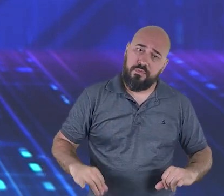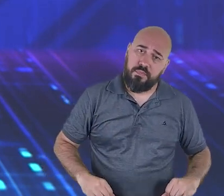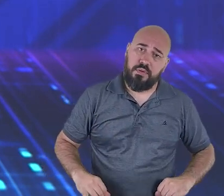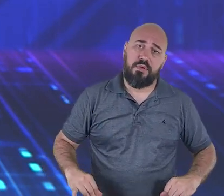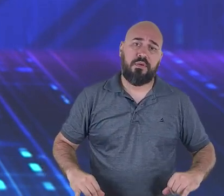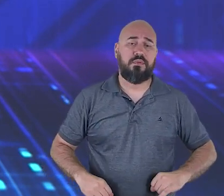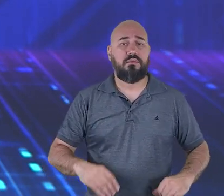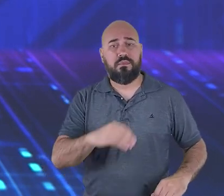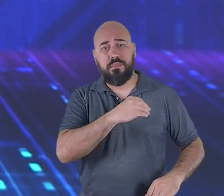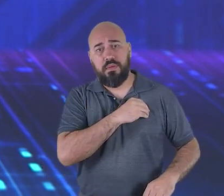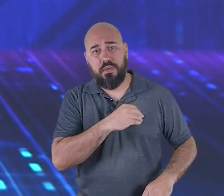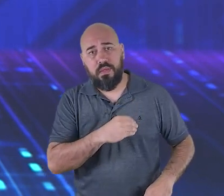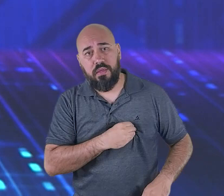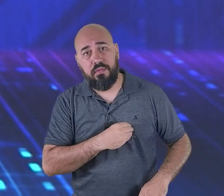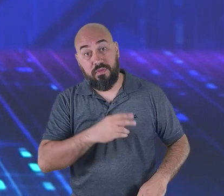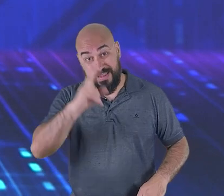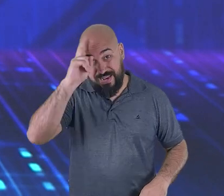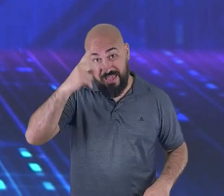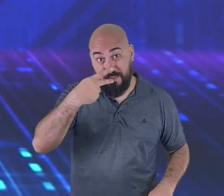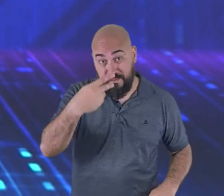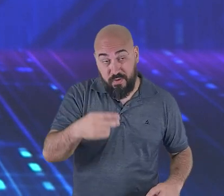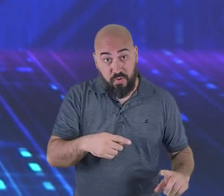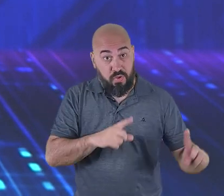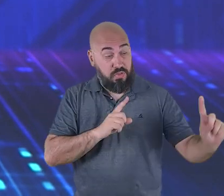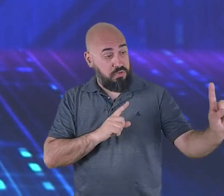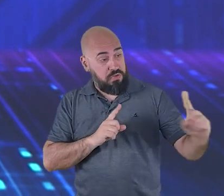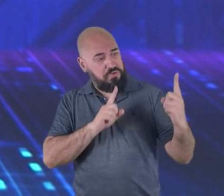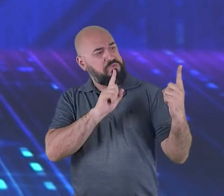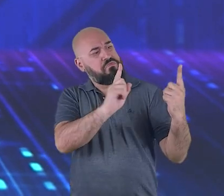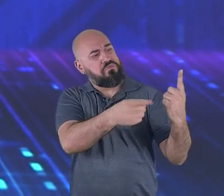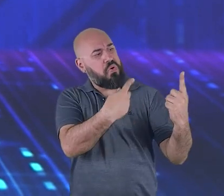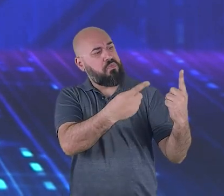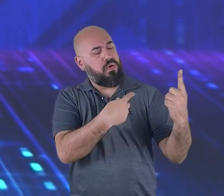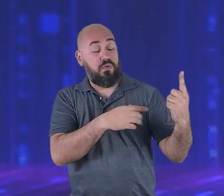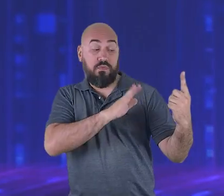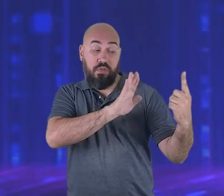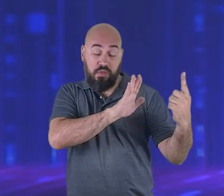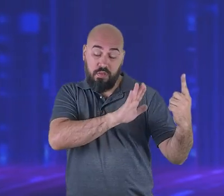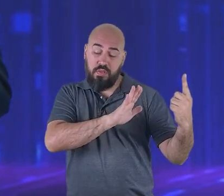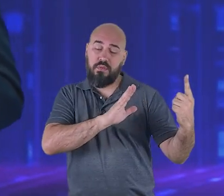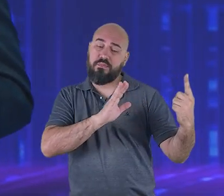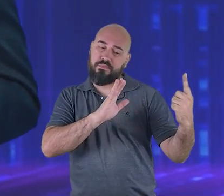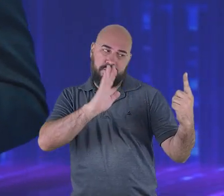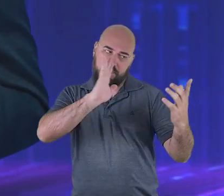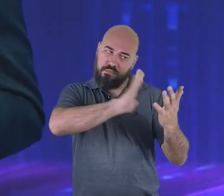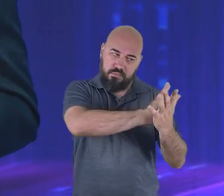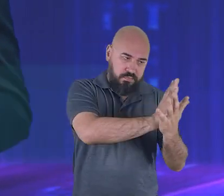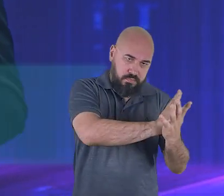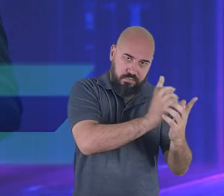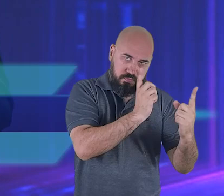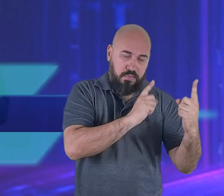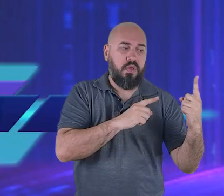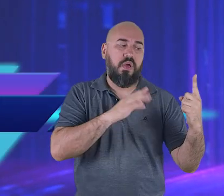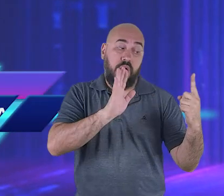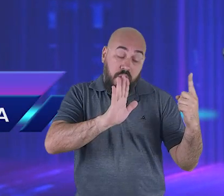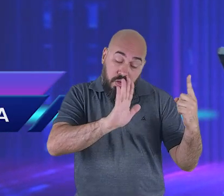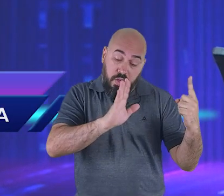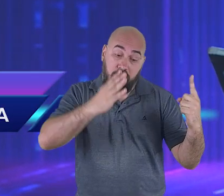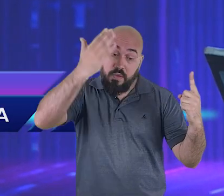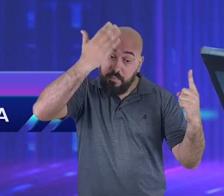sofrimento e a morte. E quem é o responsável disso? Estes são todos atos do